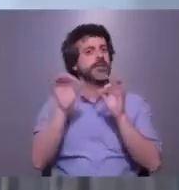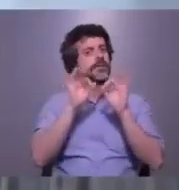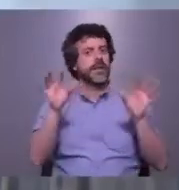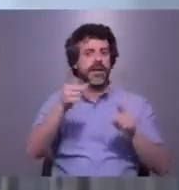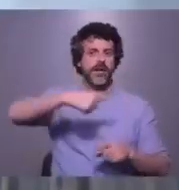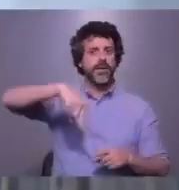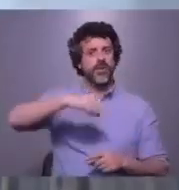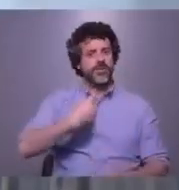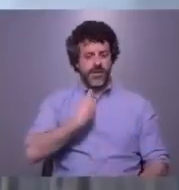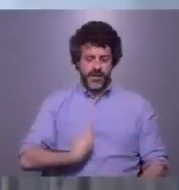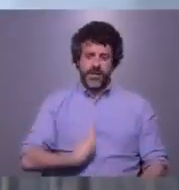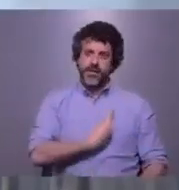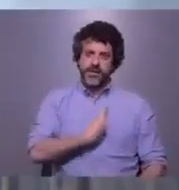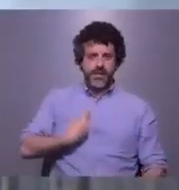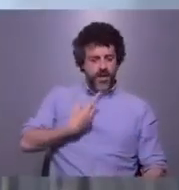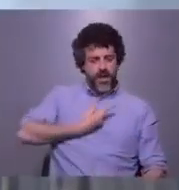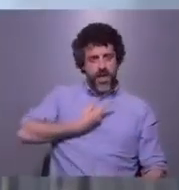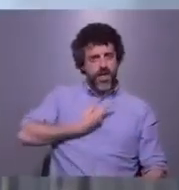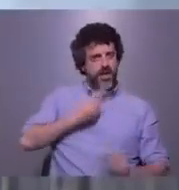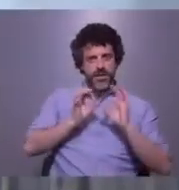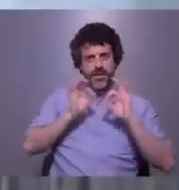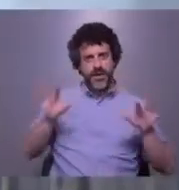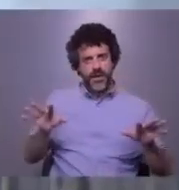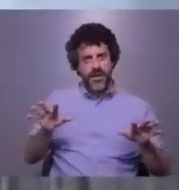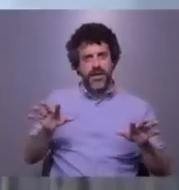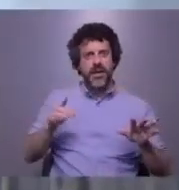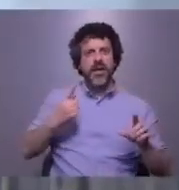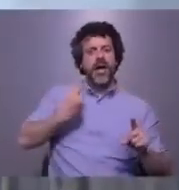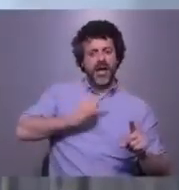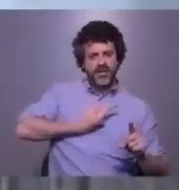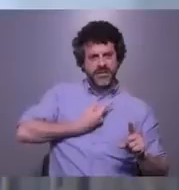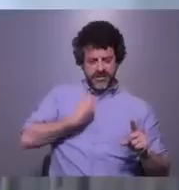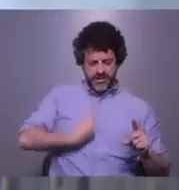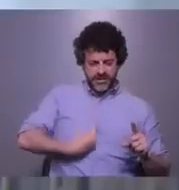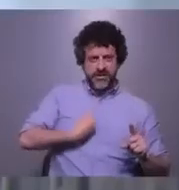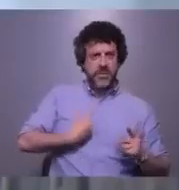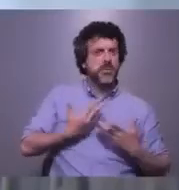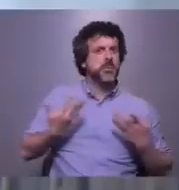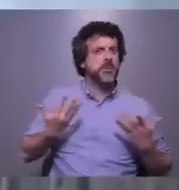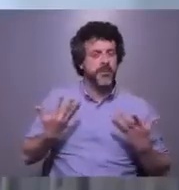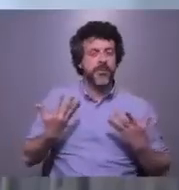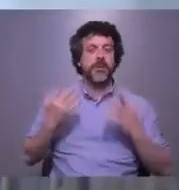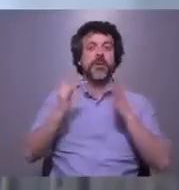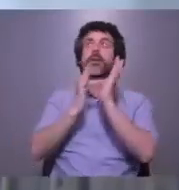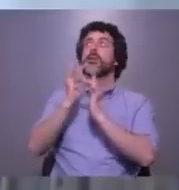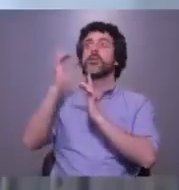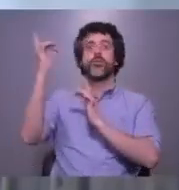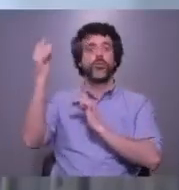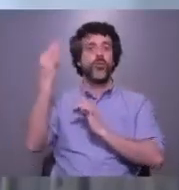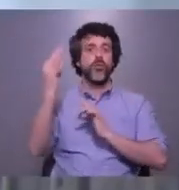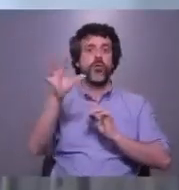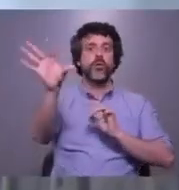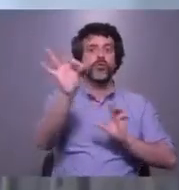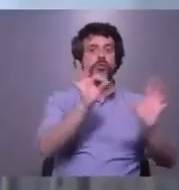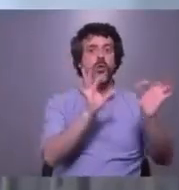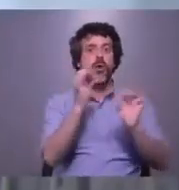significa sermos cristãos. Também cada um de nós foi escolhido e chamado por Jesus para